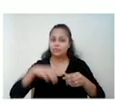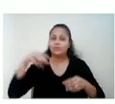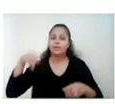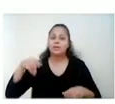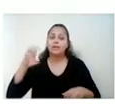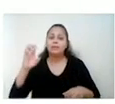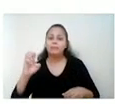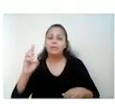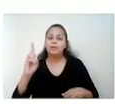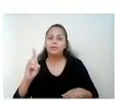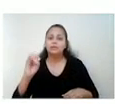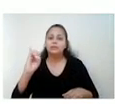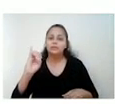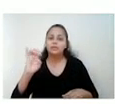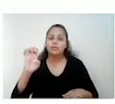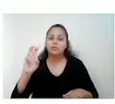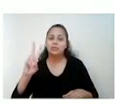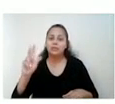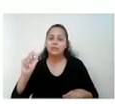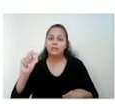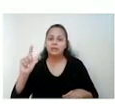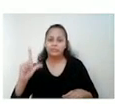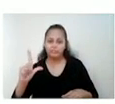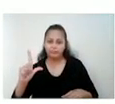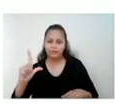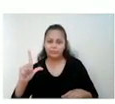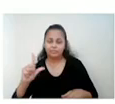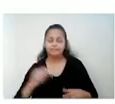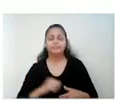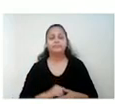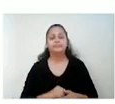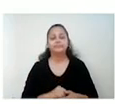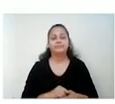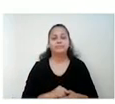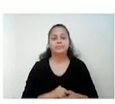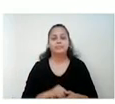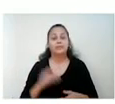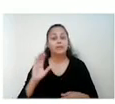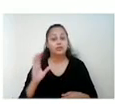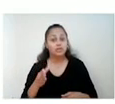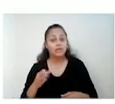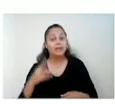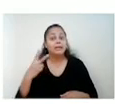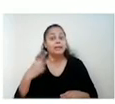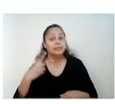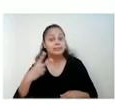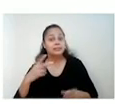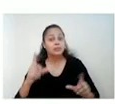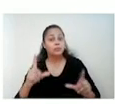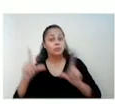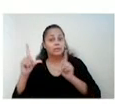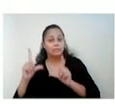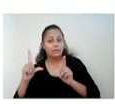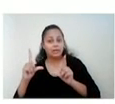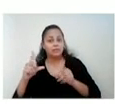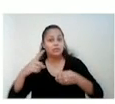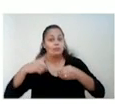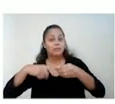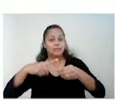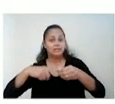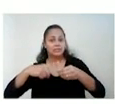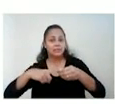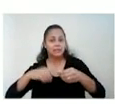francesa, ela é considerada um patrimônio mundial da humanidade. Já na segunda imagem temos uma ilustração de uma